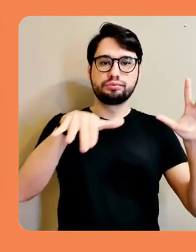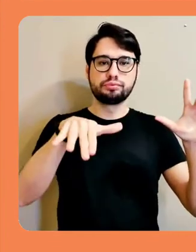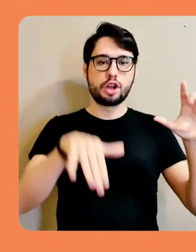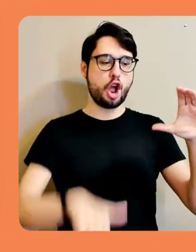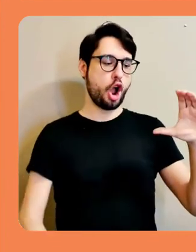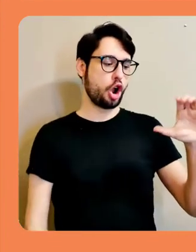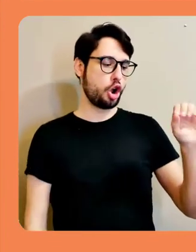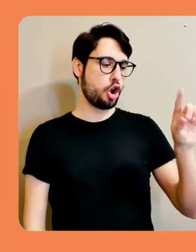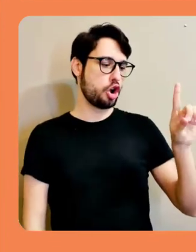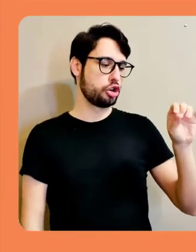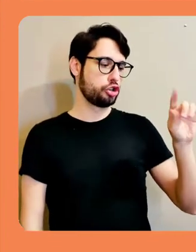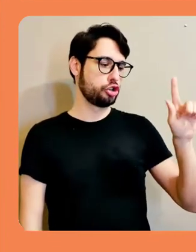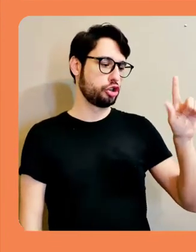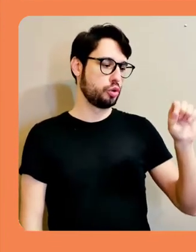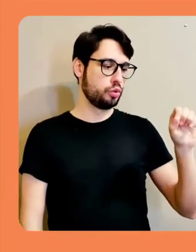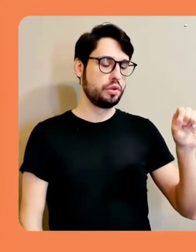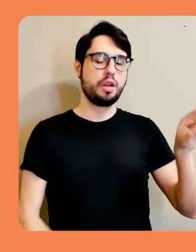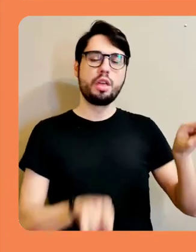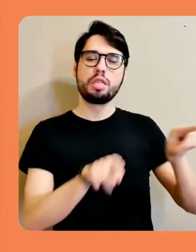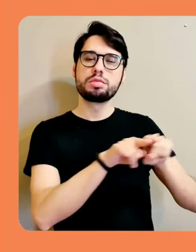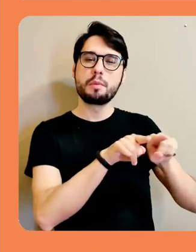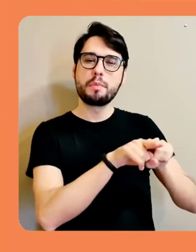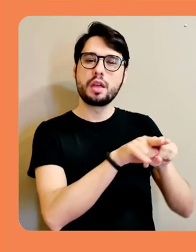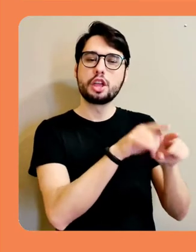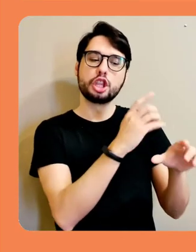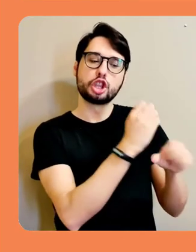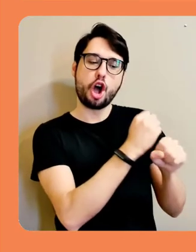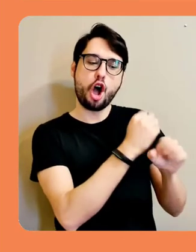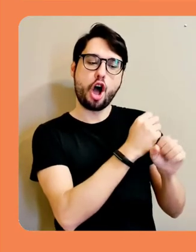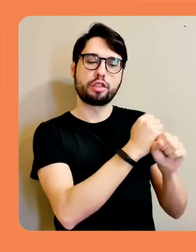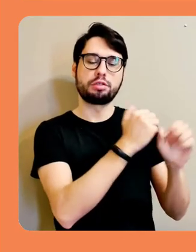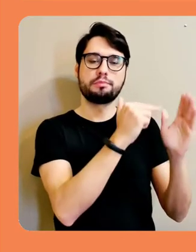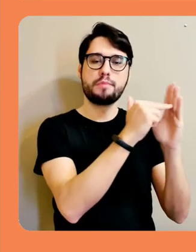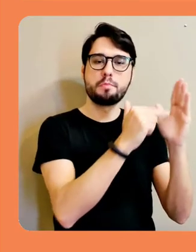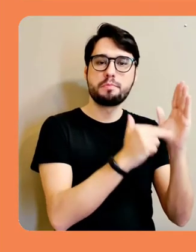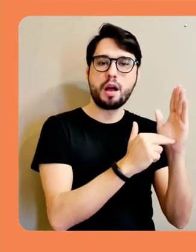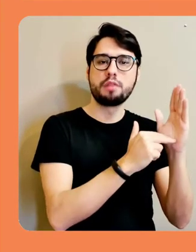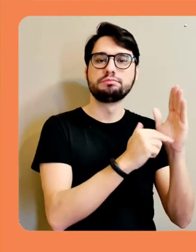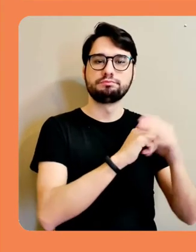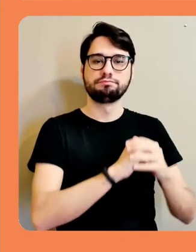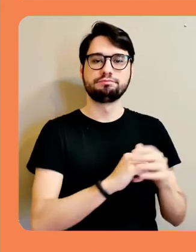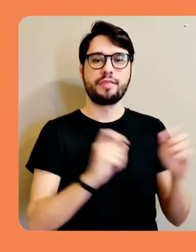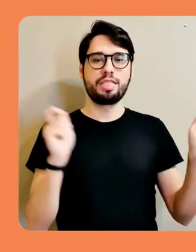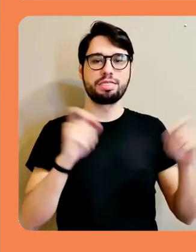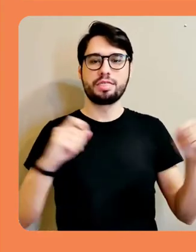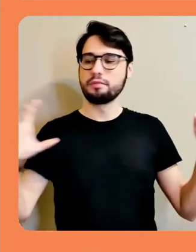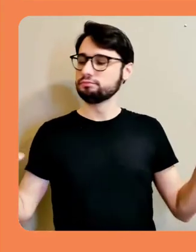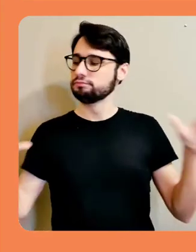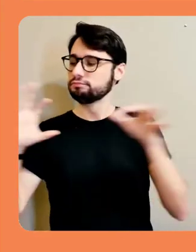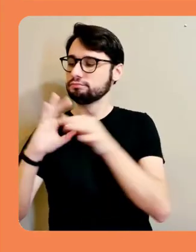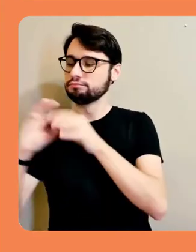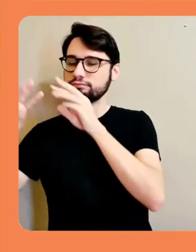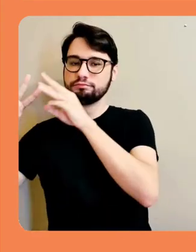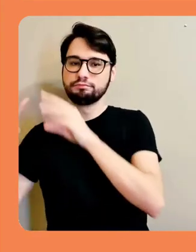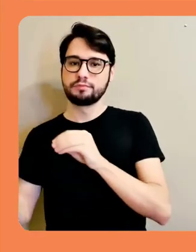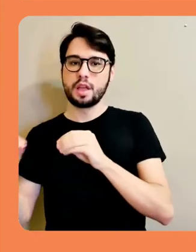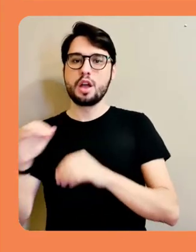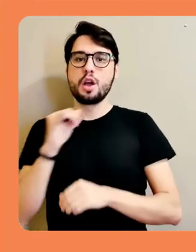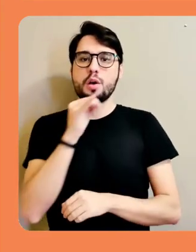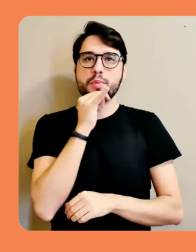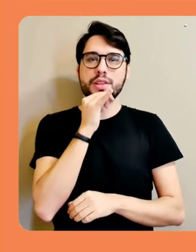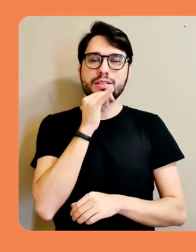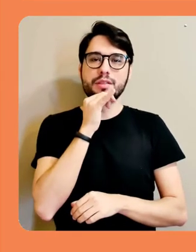que você pode compartilhar com seus alunos um código. Ela também essa ferramenta que permite que o